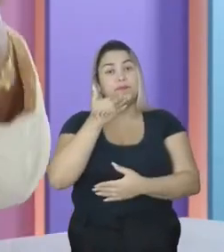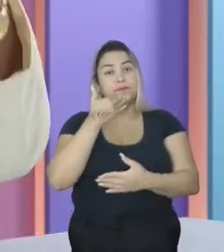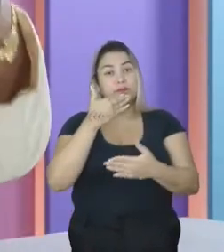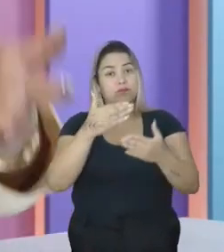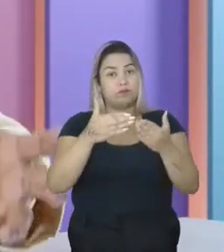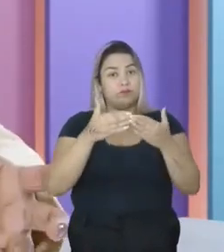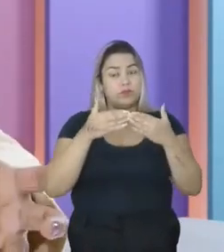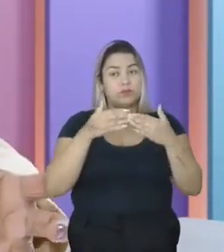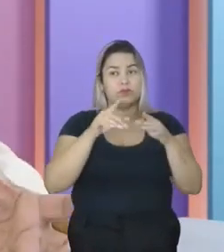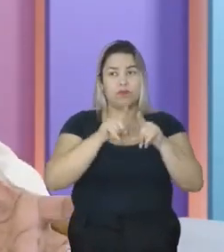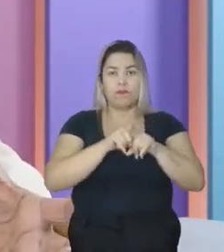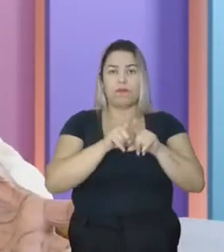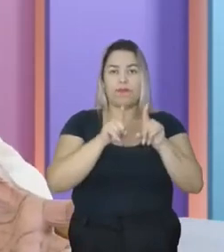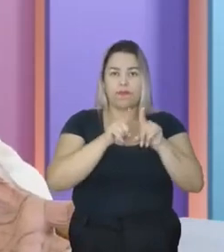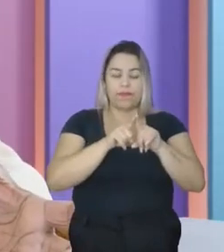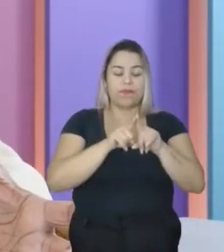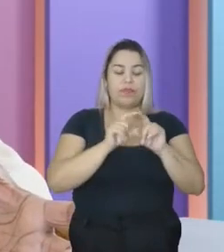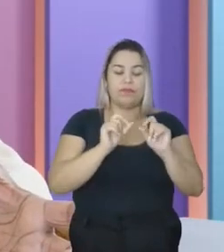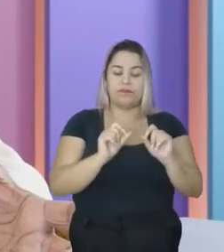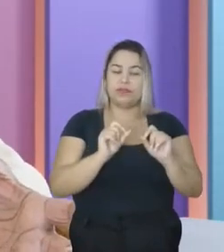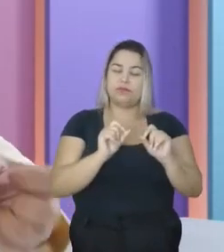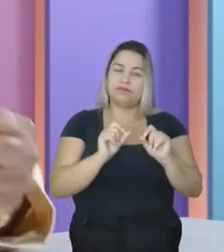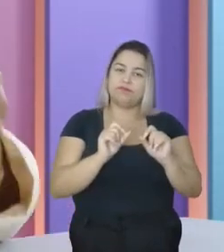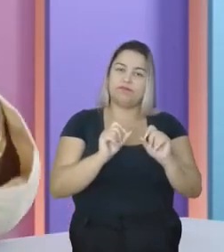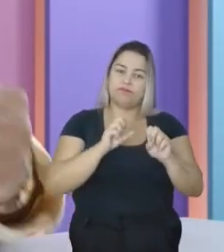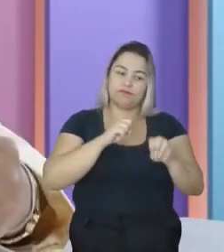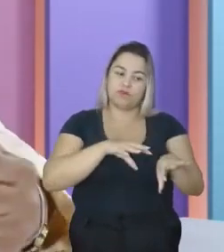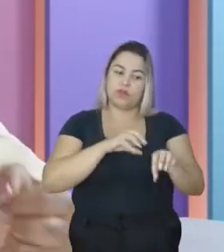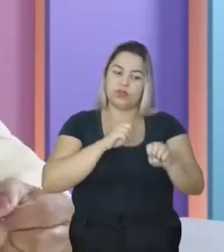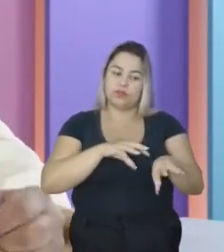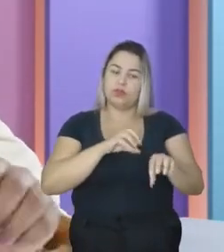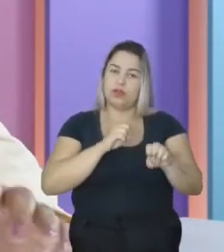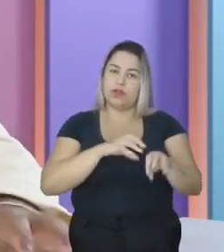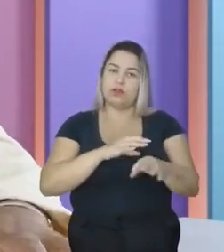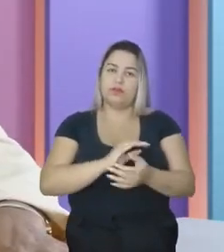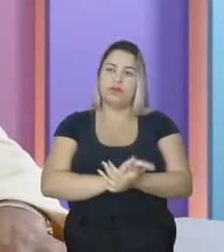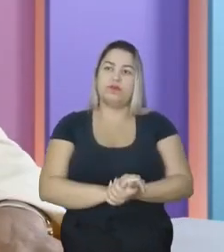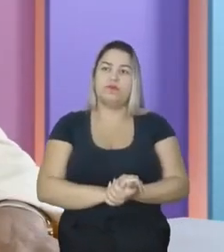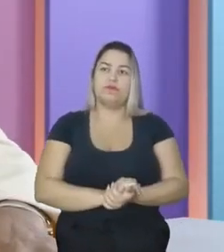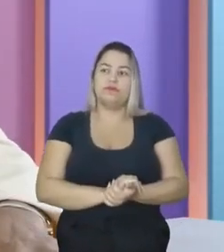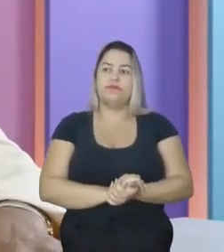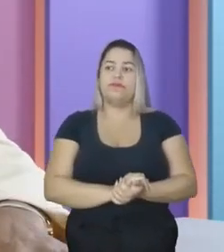ali pela educação, né? Uma educação que